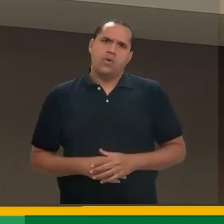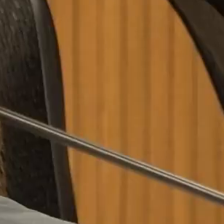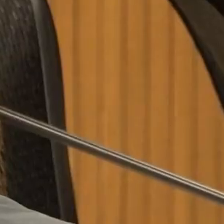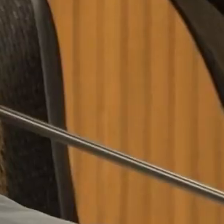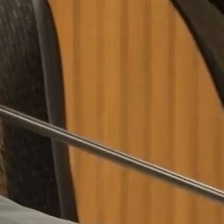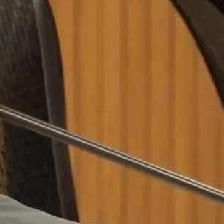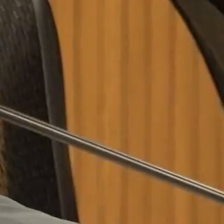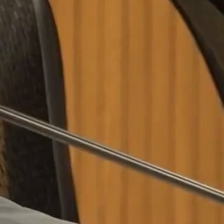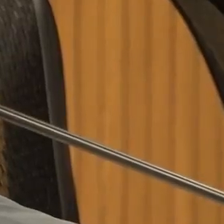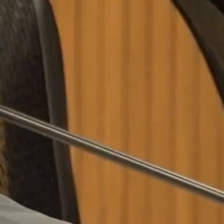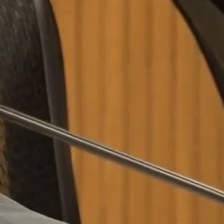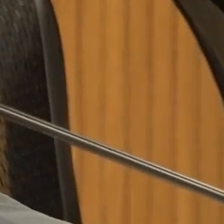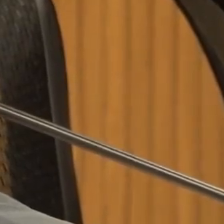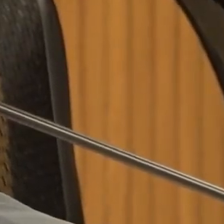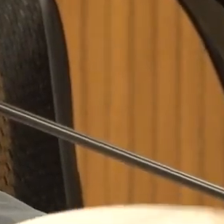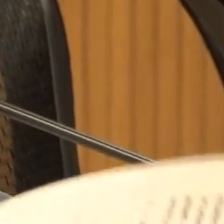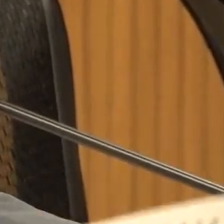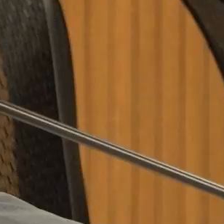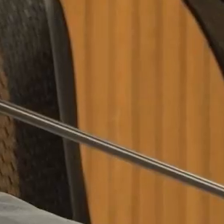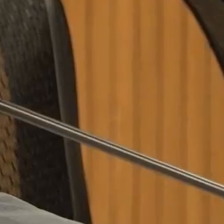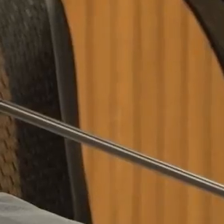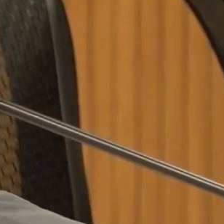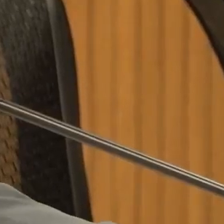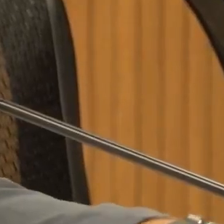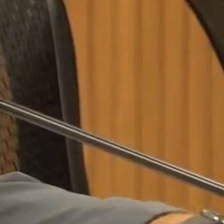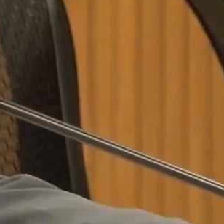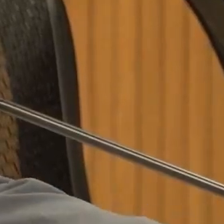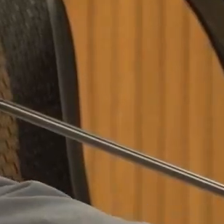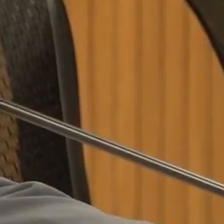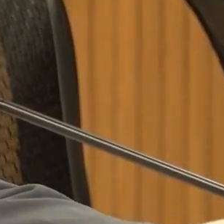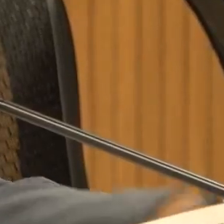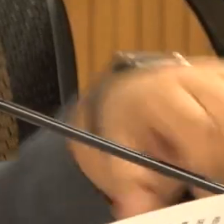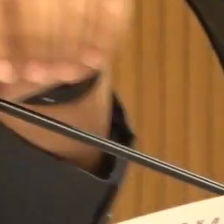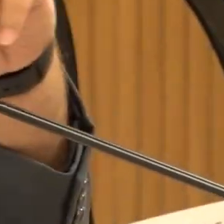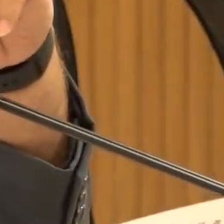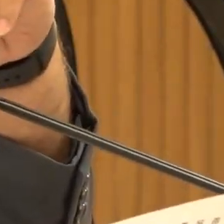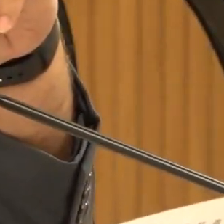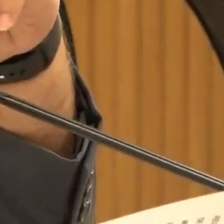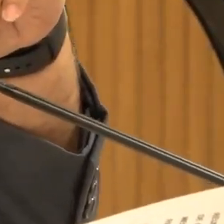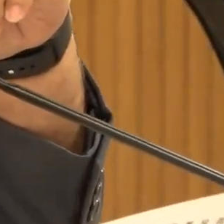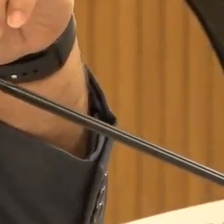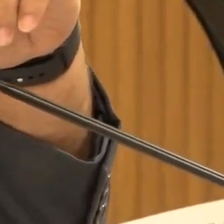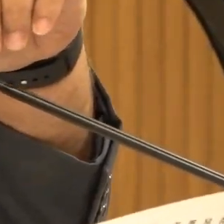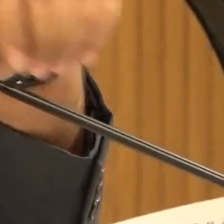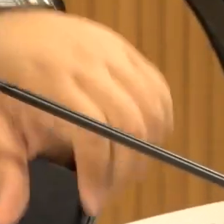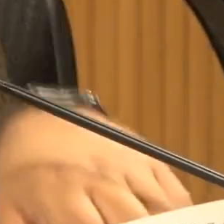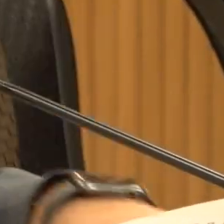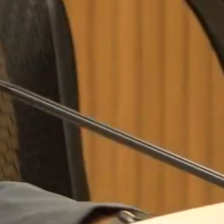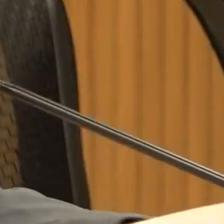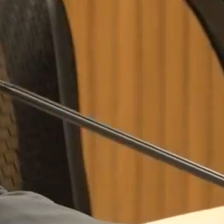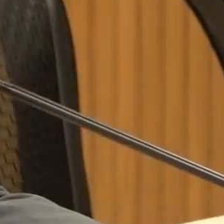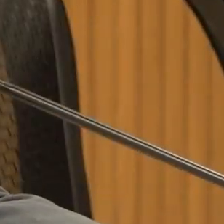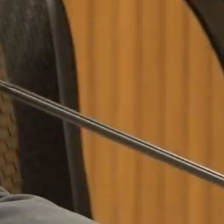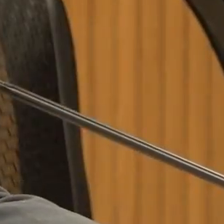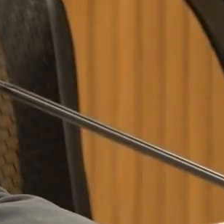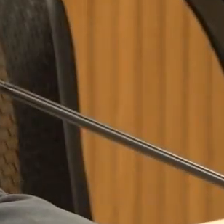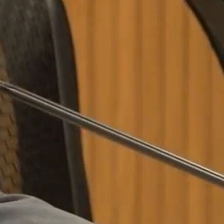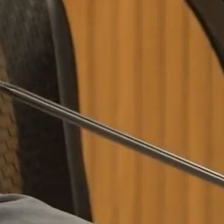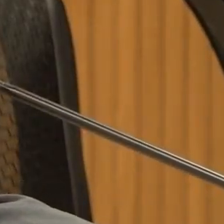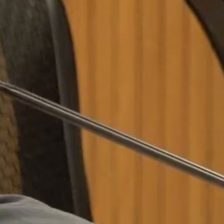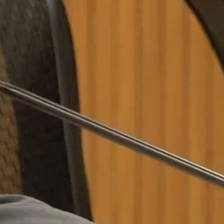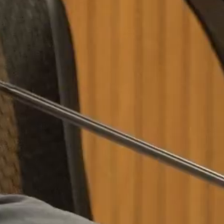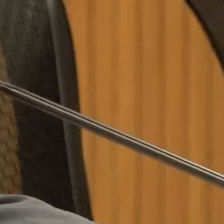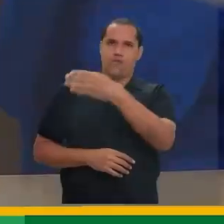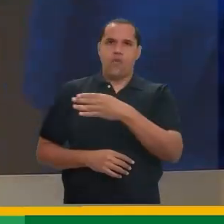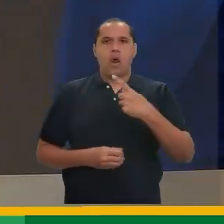regra em resposta ao parlamentar o presidente do colegiado destacou a efetividade de algumas ações